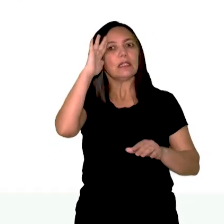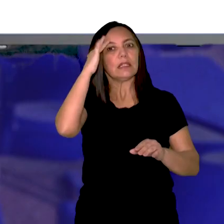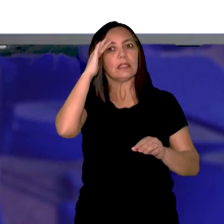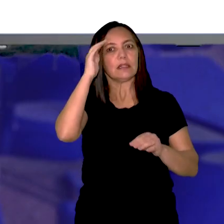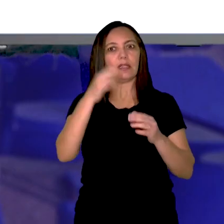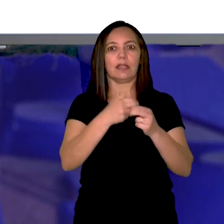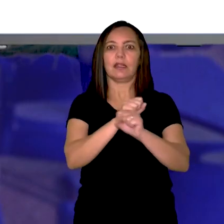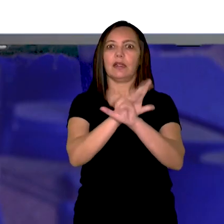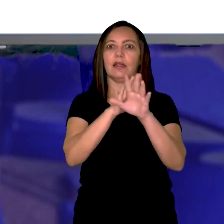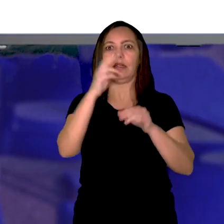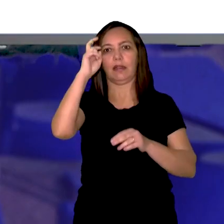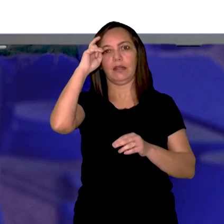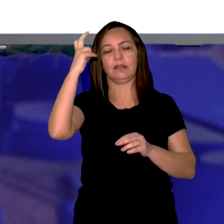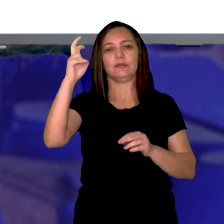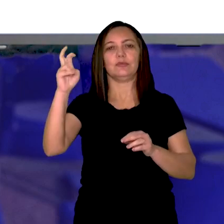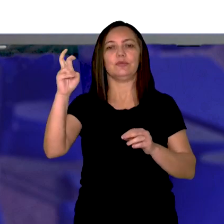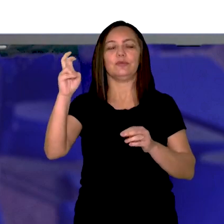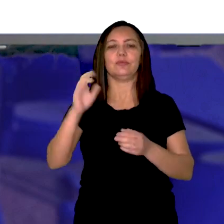expressá-la.